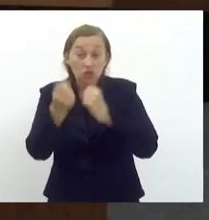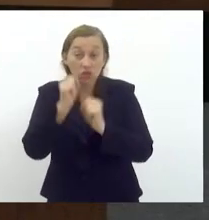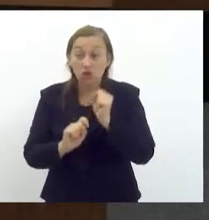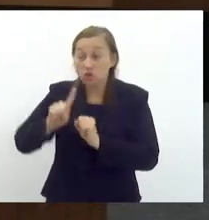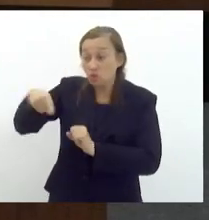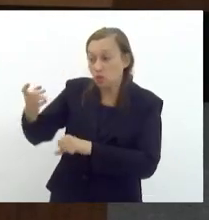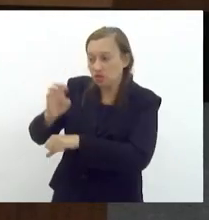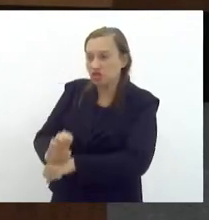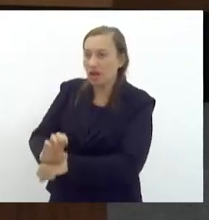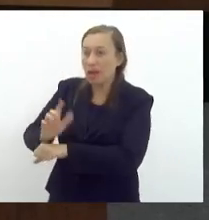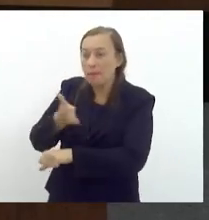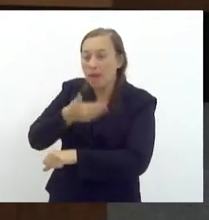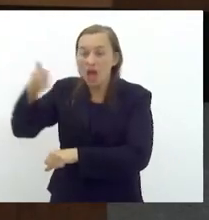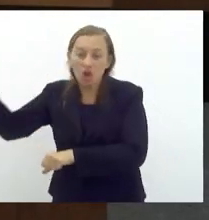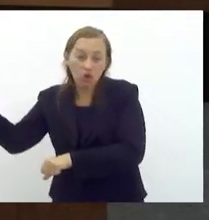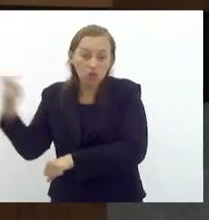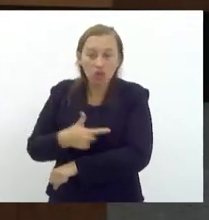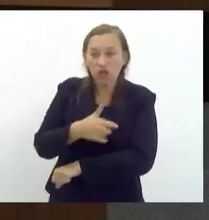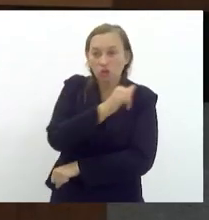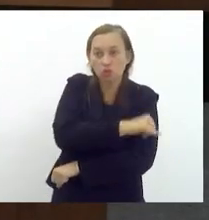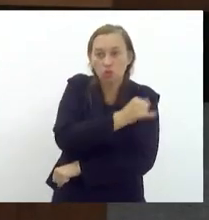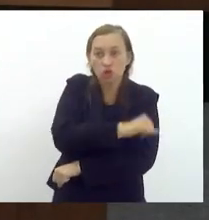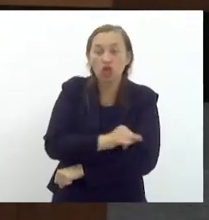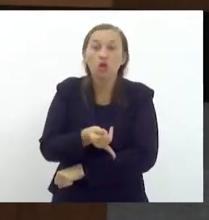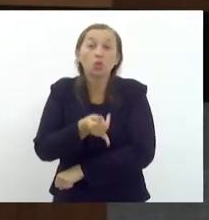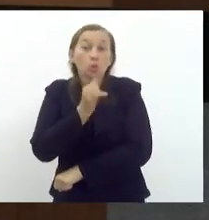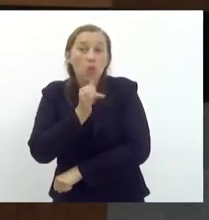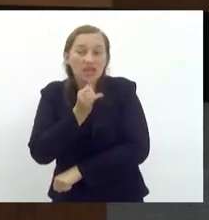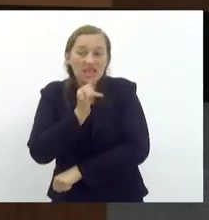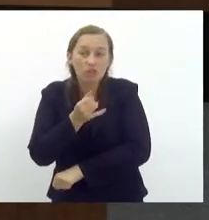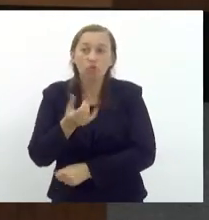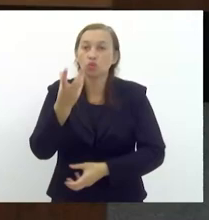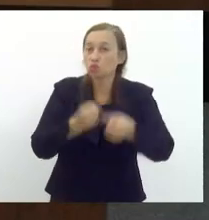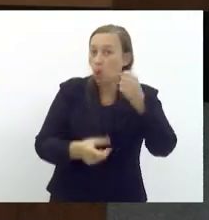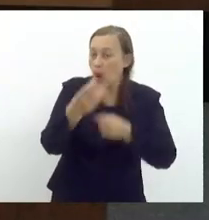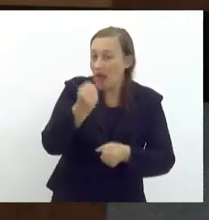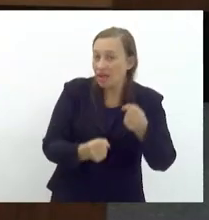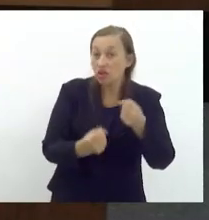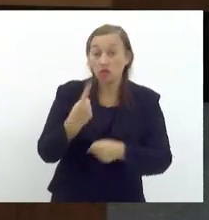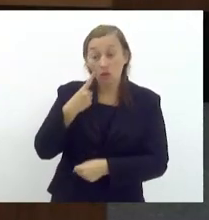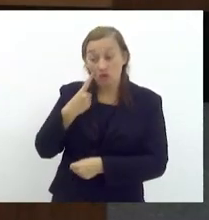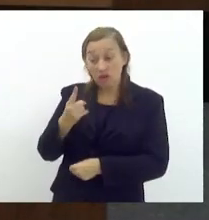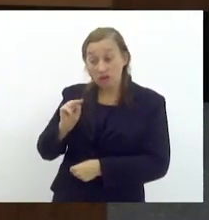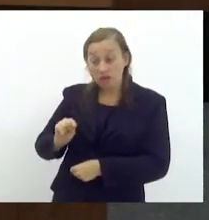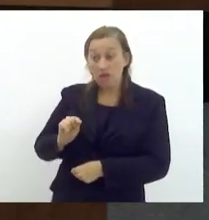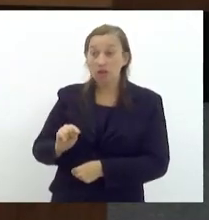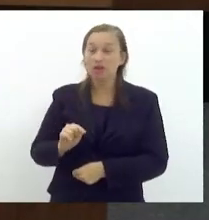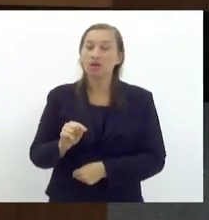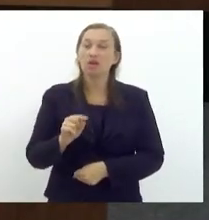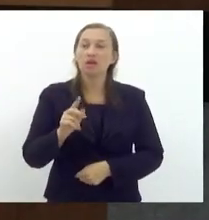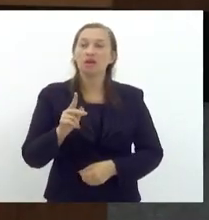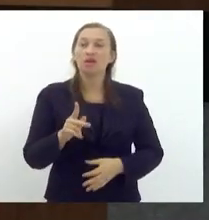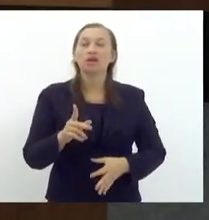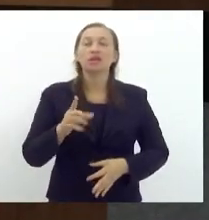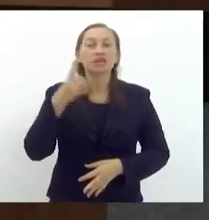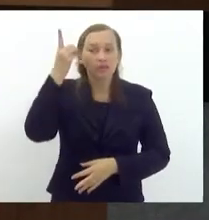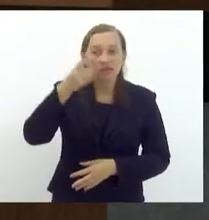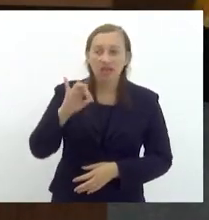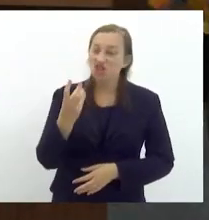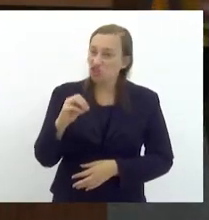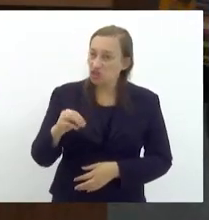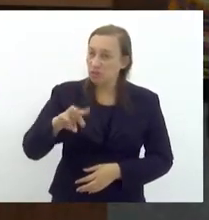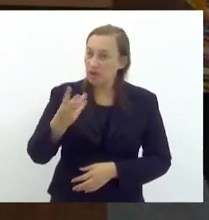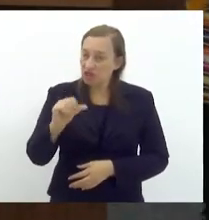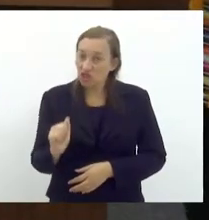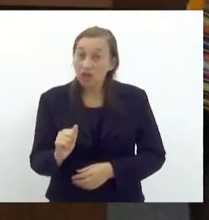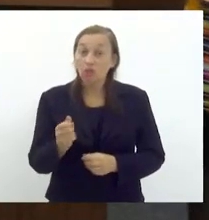melhor no que no Rio de Janeiro então no exemplo do leite eu tô vindo aqui é citado Deputado Chico Machado um exemplo